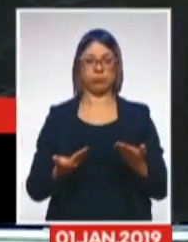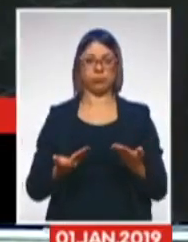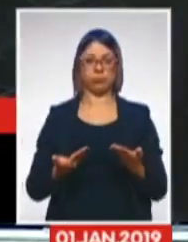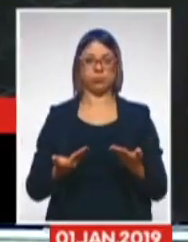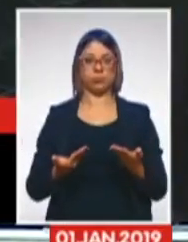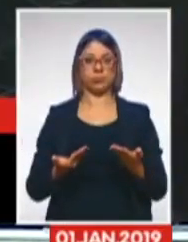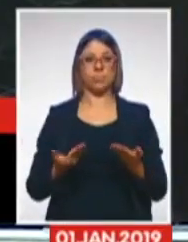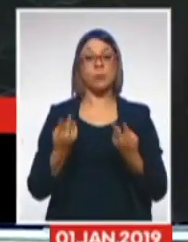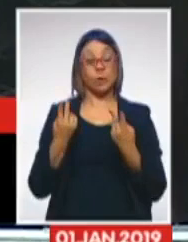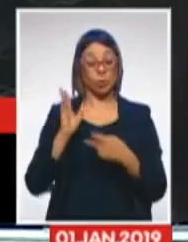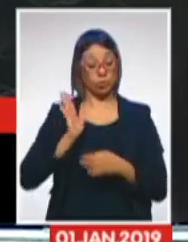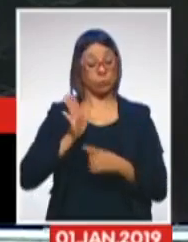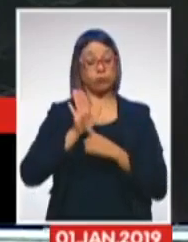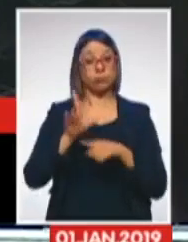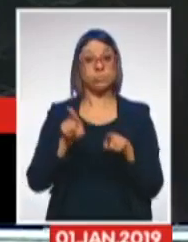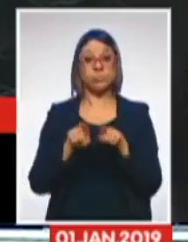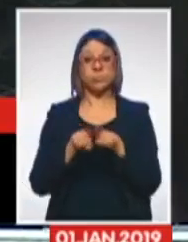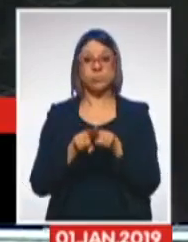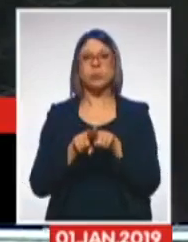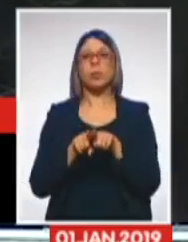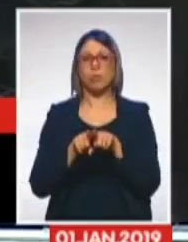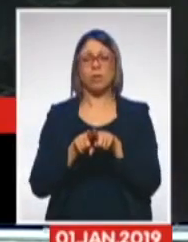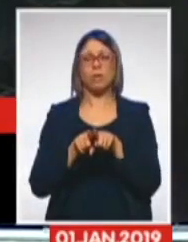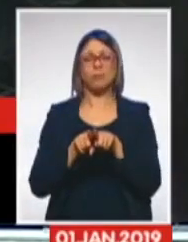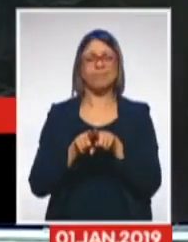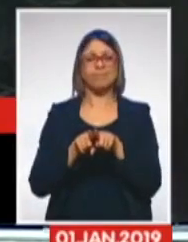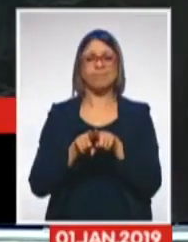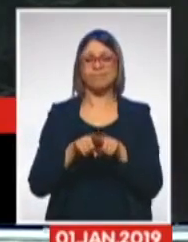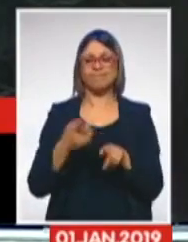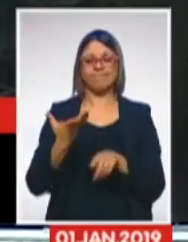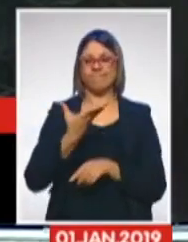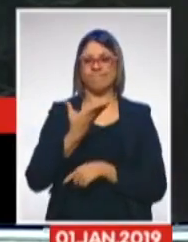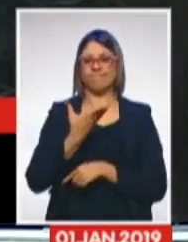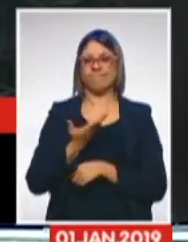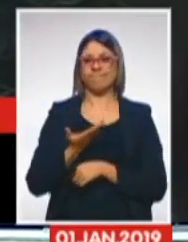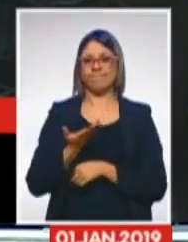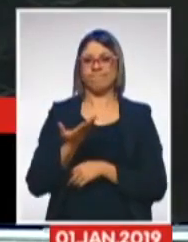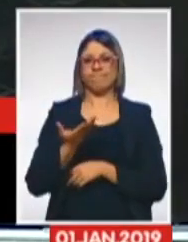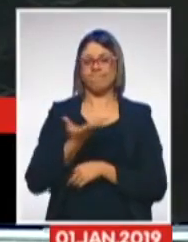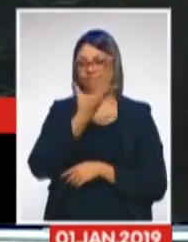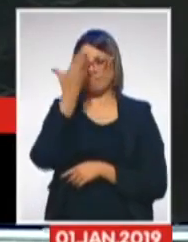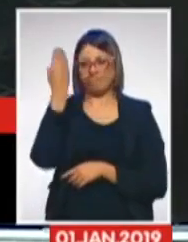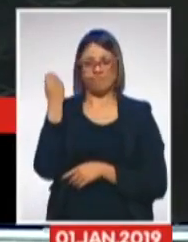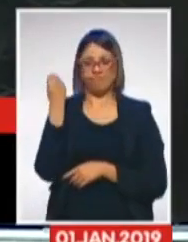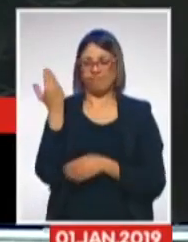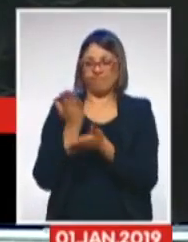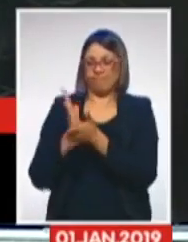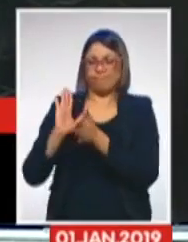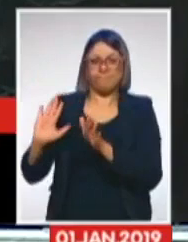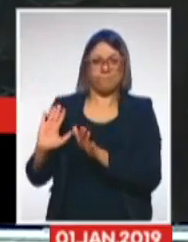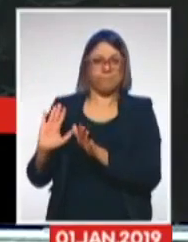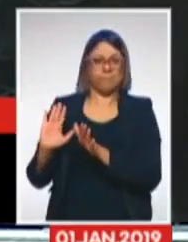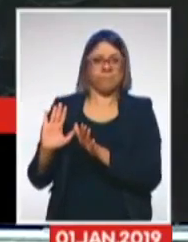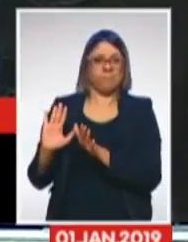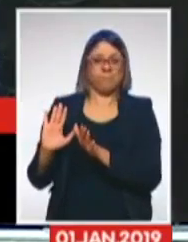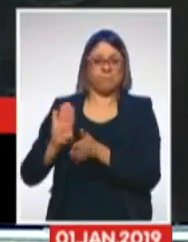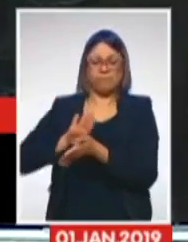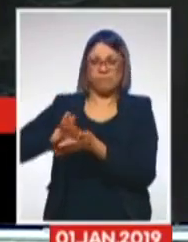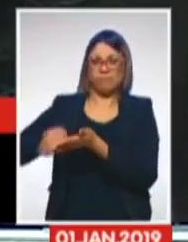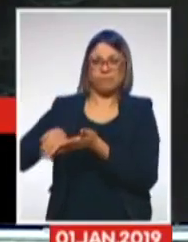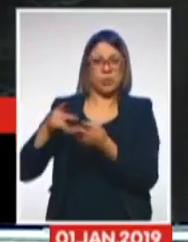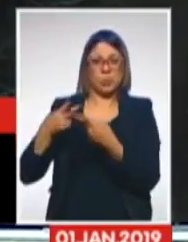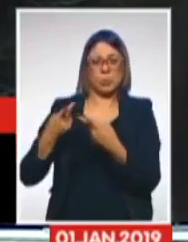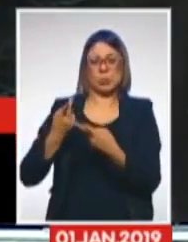como demonstrou que deixará para trás aqueles que insistirem nas práticas do